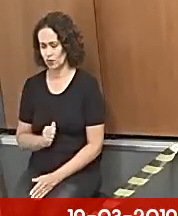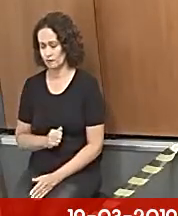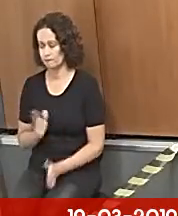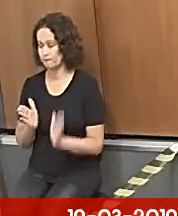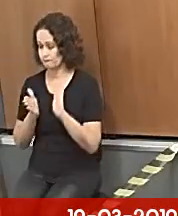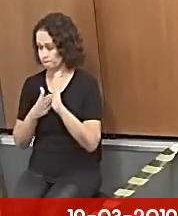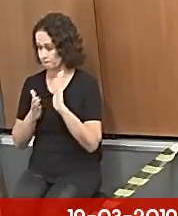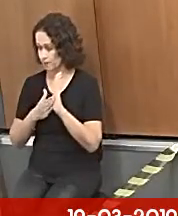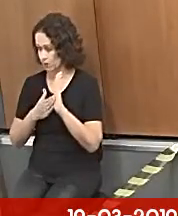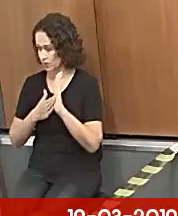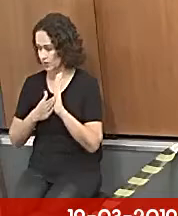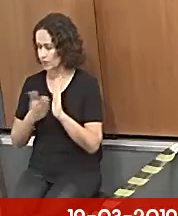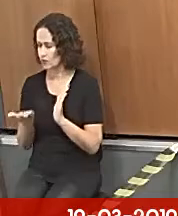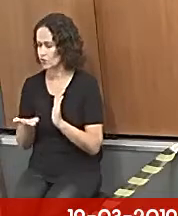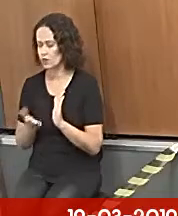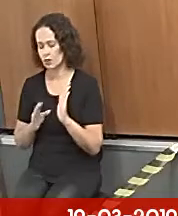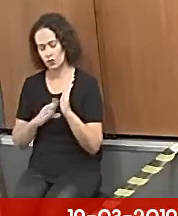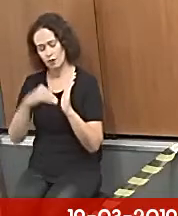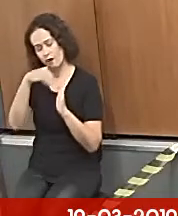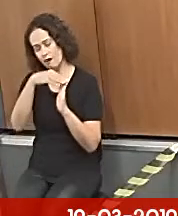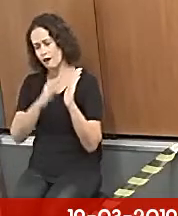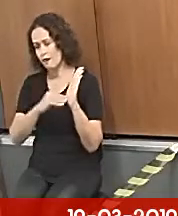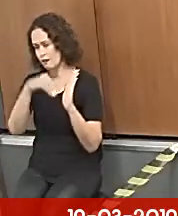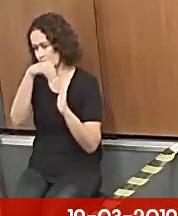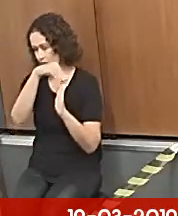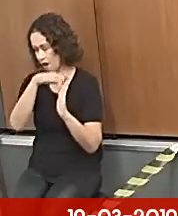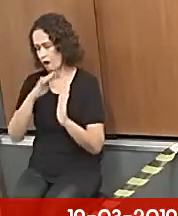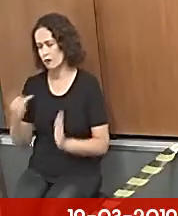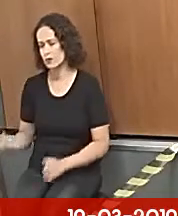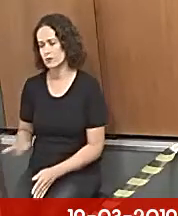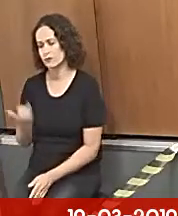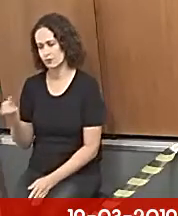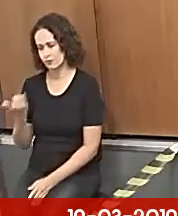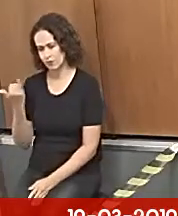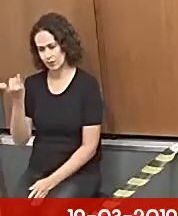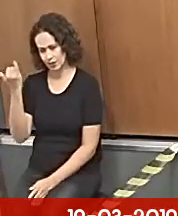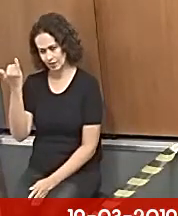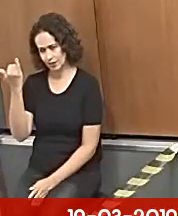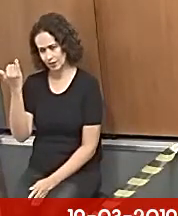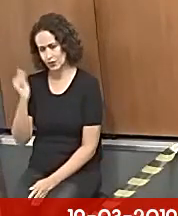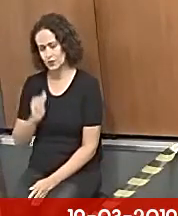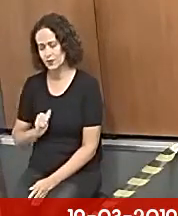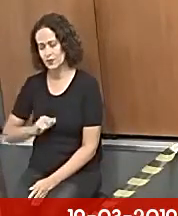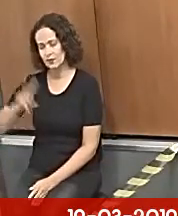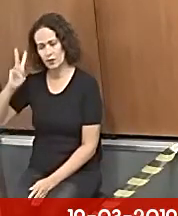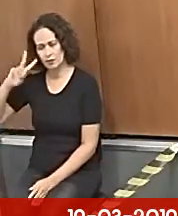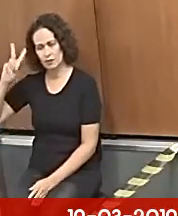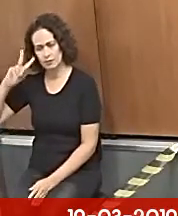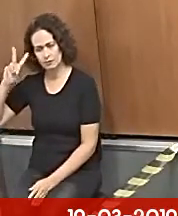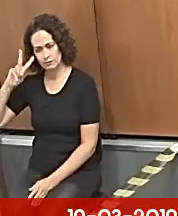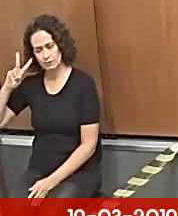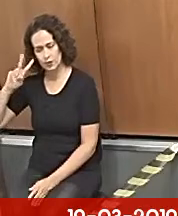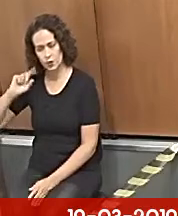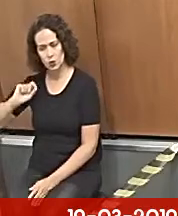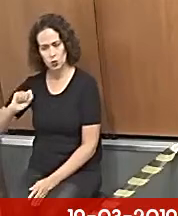eu acho muito importante porque né é um é uma lembrança né dos das